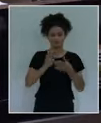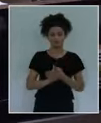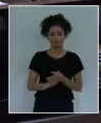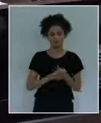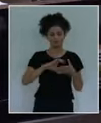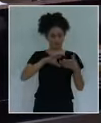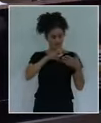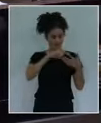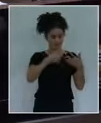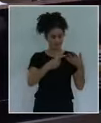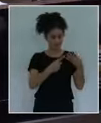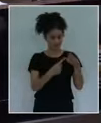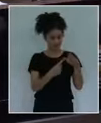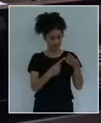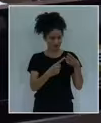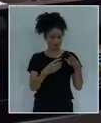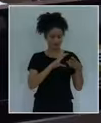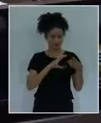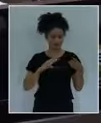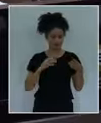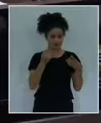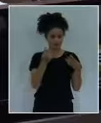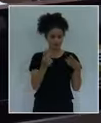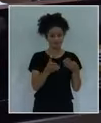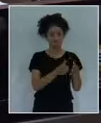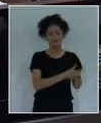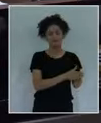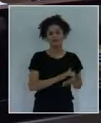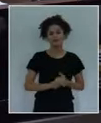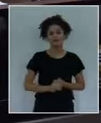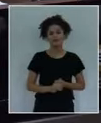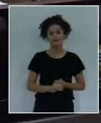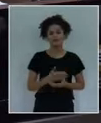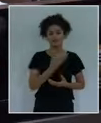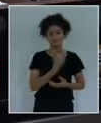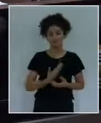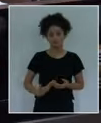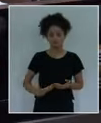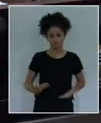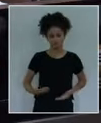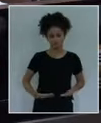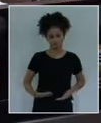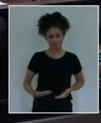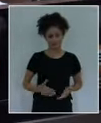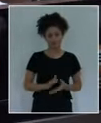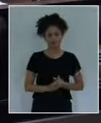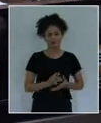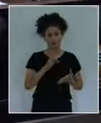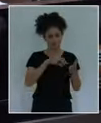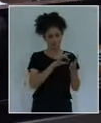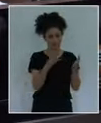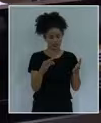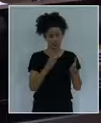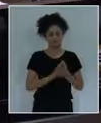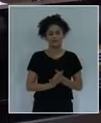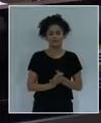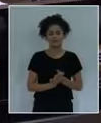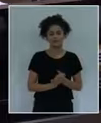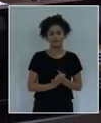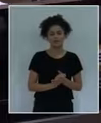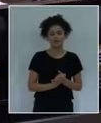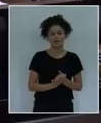Finanças, Legislação e Justiça. Parecer da Comissão de Serviços Públicos Municipais sobre o mesmo projeto de lei. A Comissão de